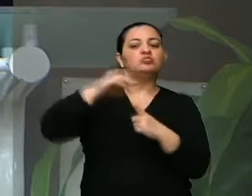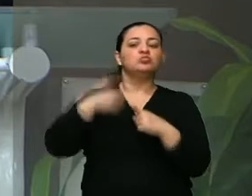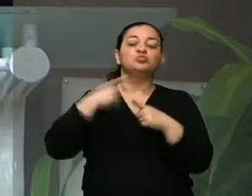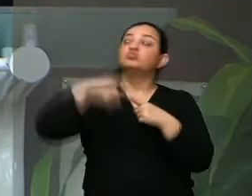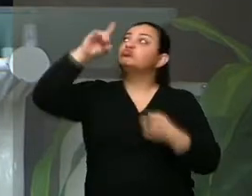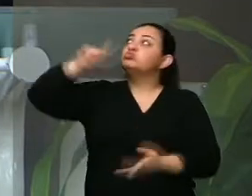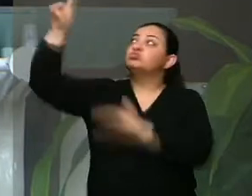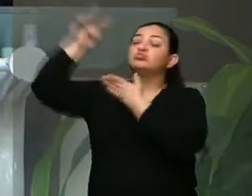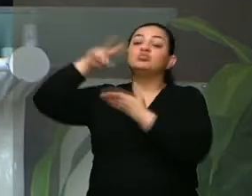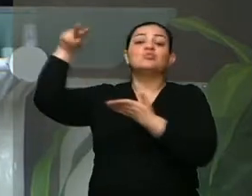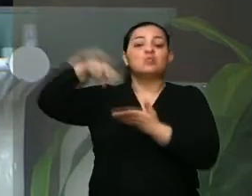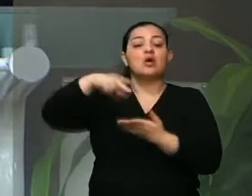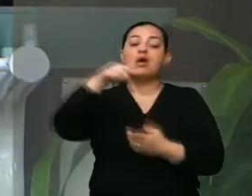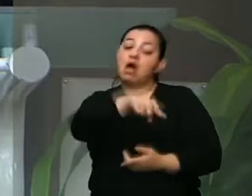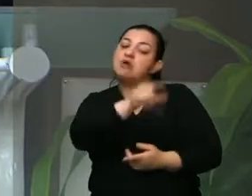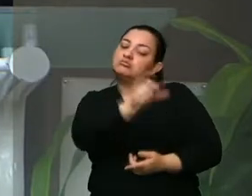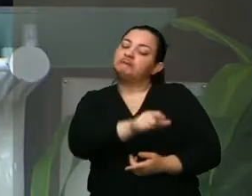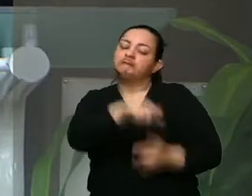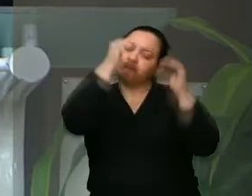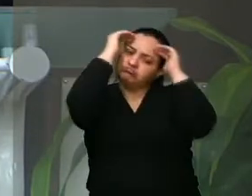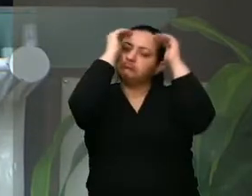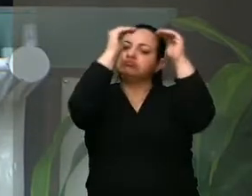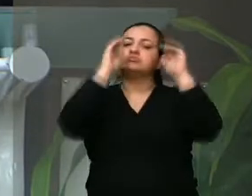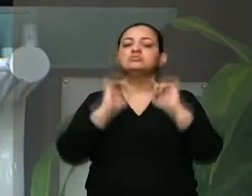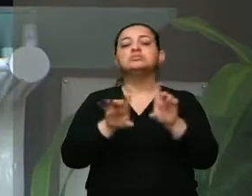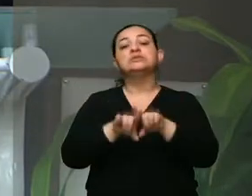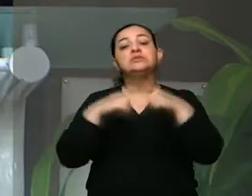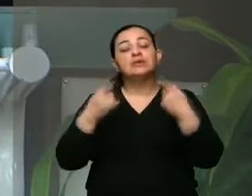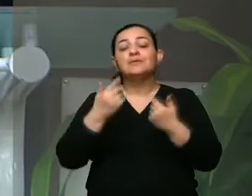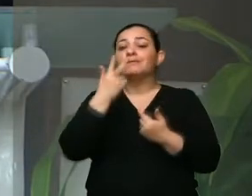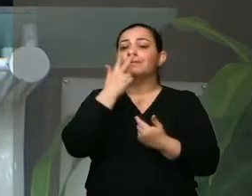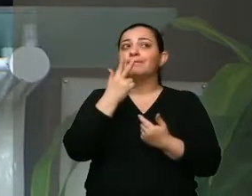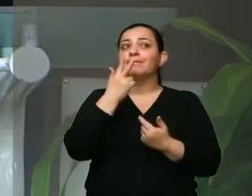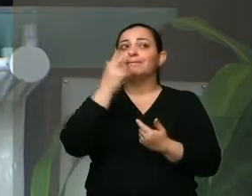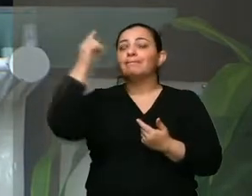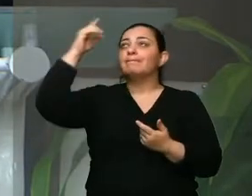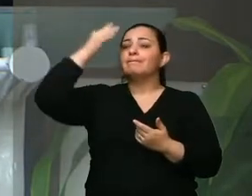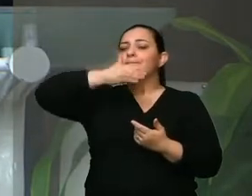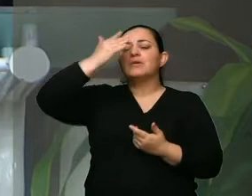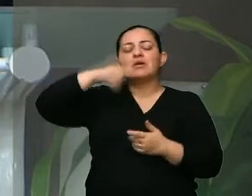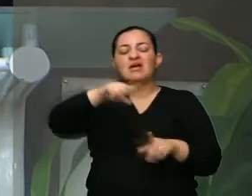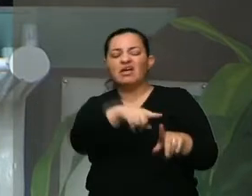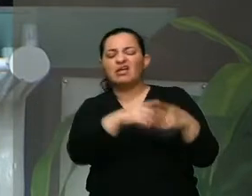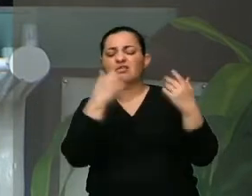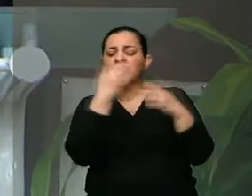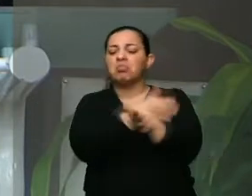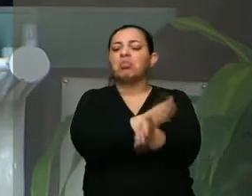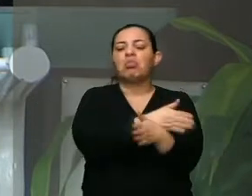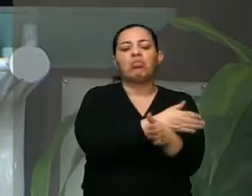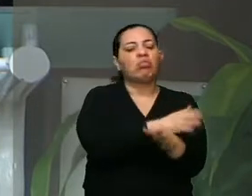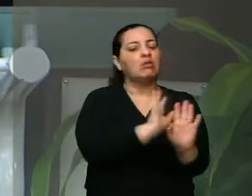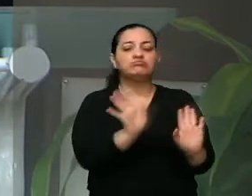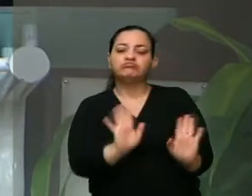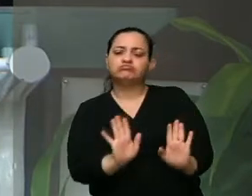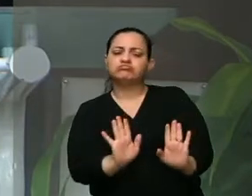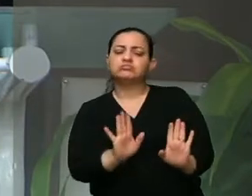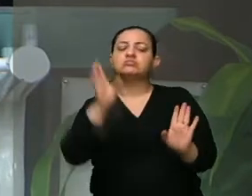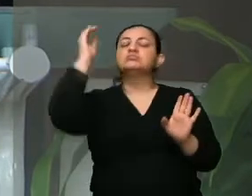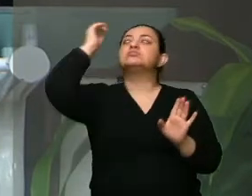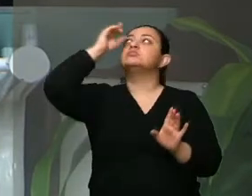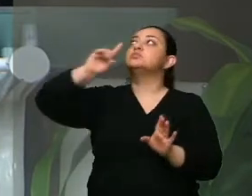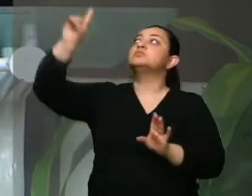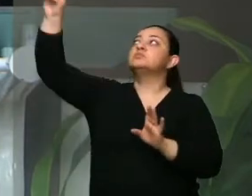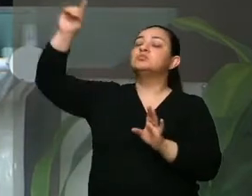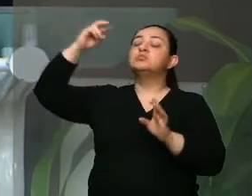tv como obediente e outra em deus não tiver como alguém que não fez porque ele olha através da